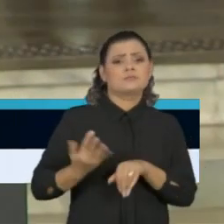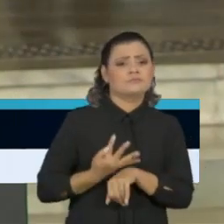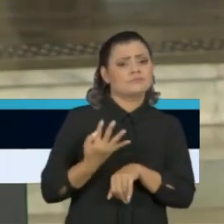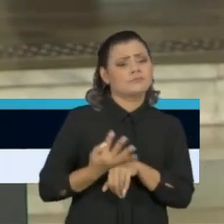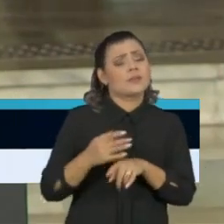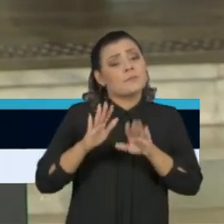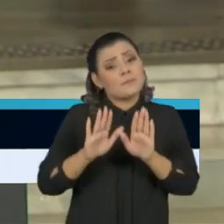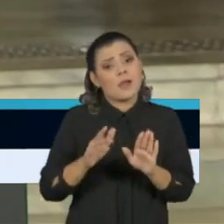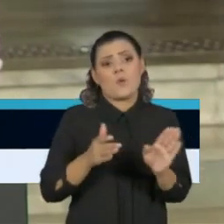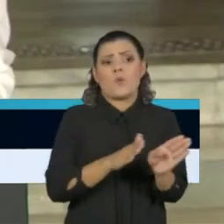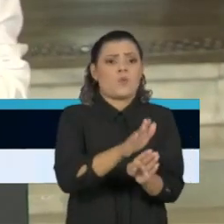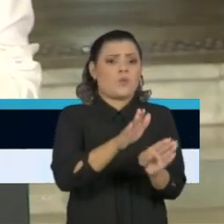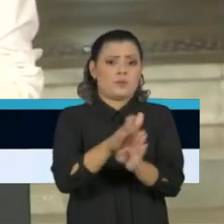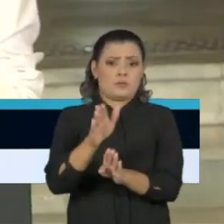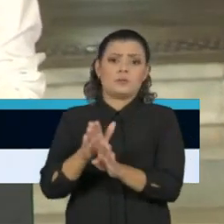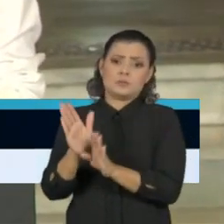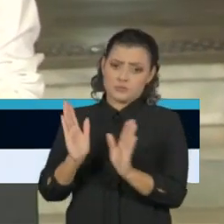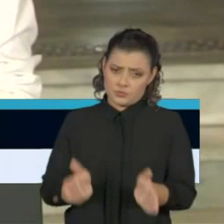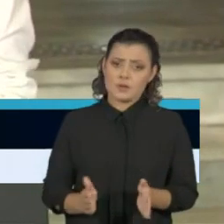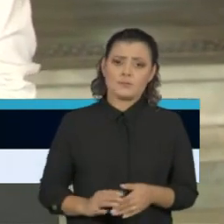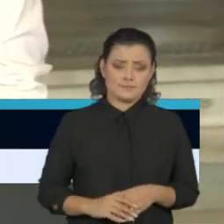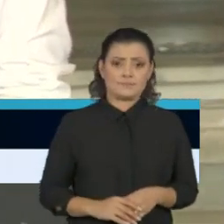orientação realizada.